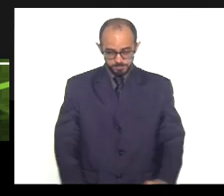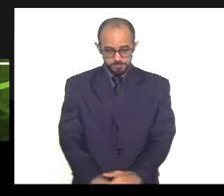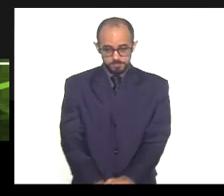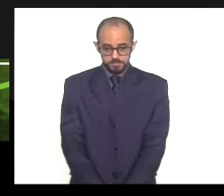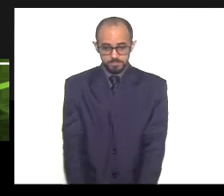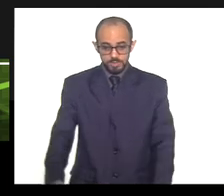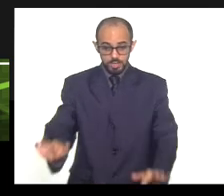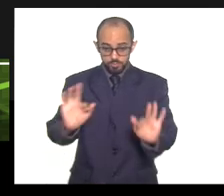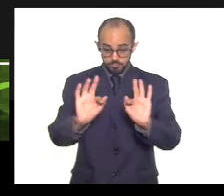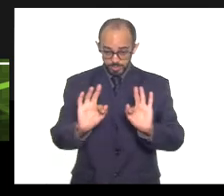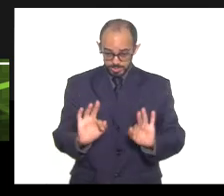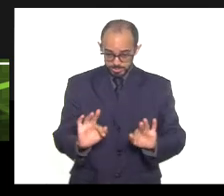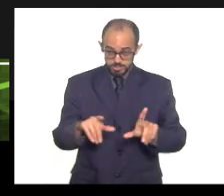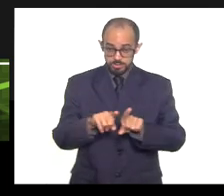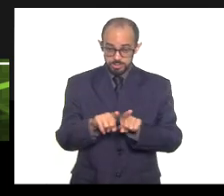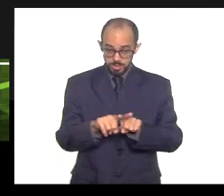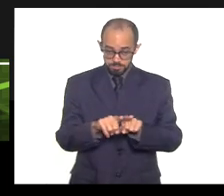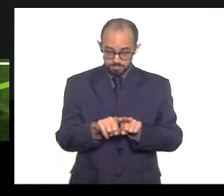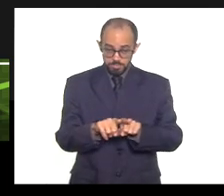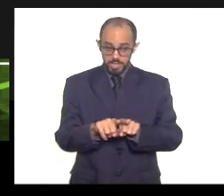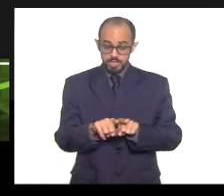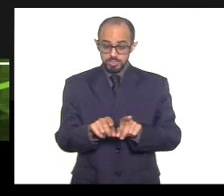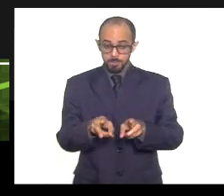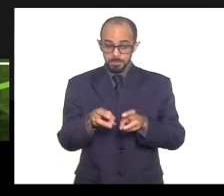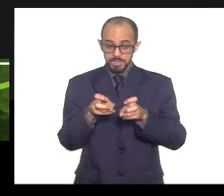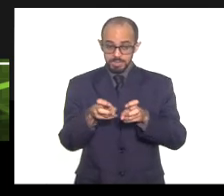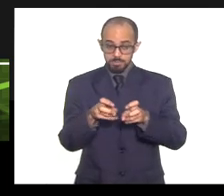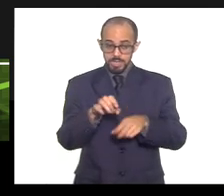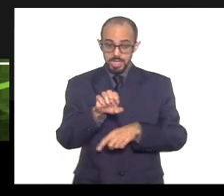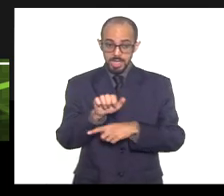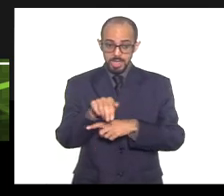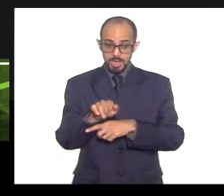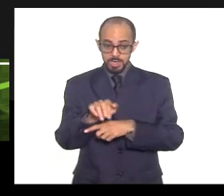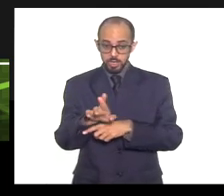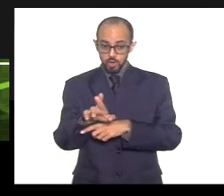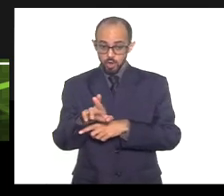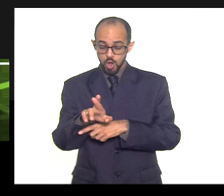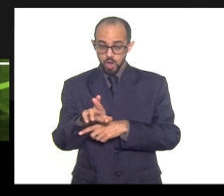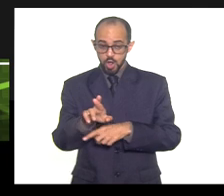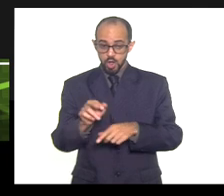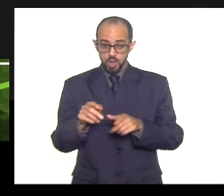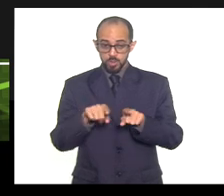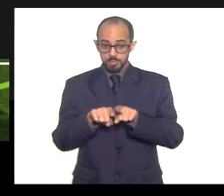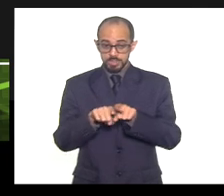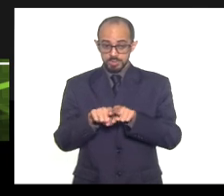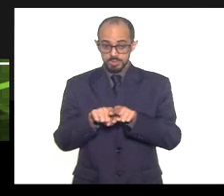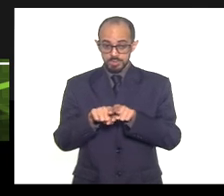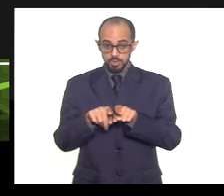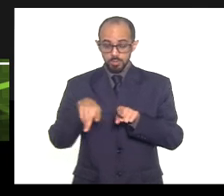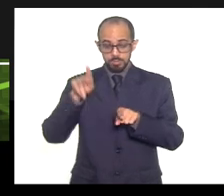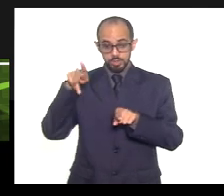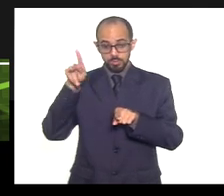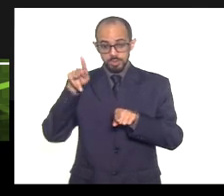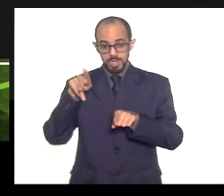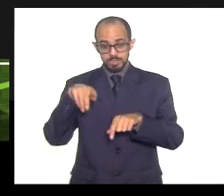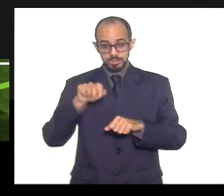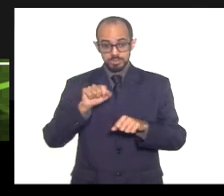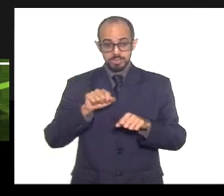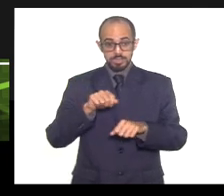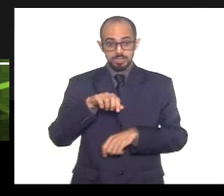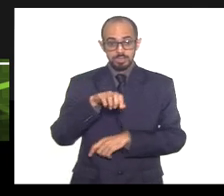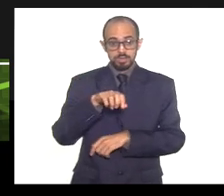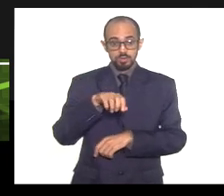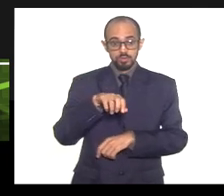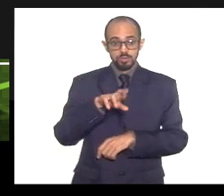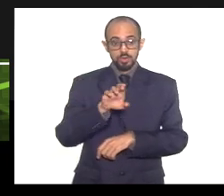Fiquei muito feliz também de ver a parceria da Equinor com a Petrobras em Roncador, porque imaginei